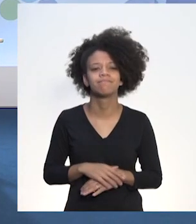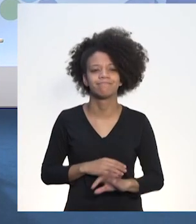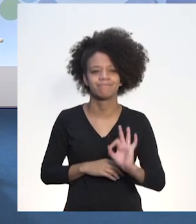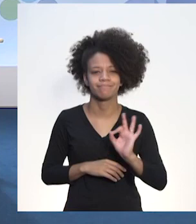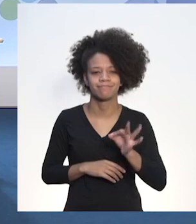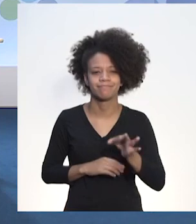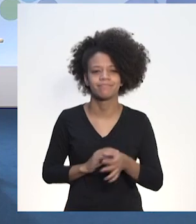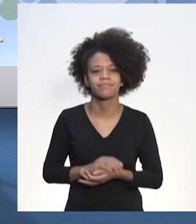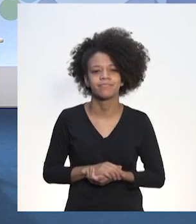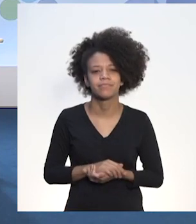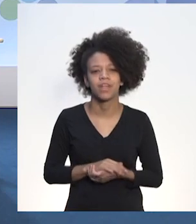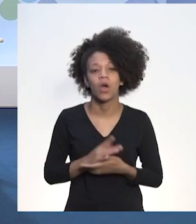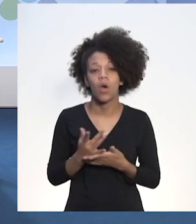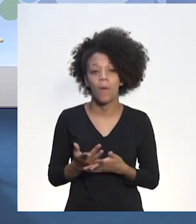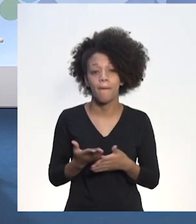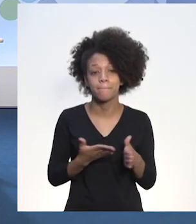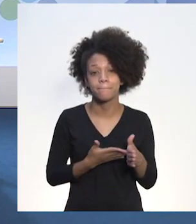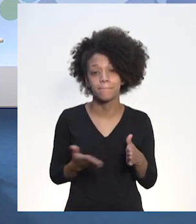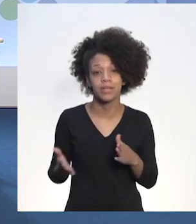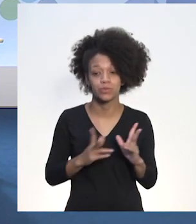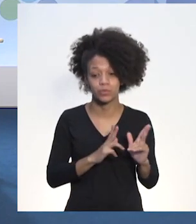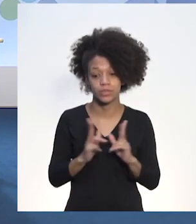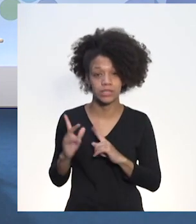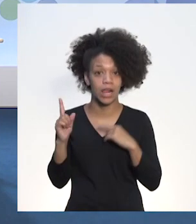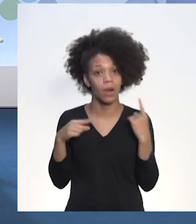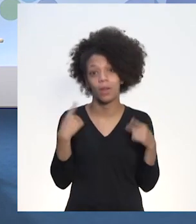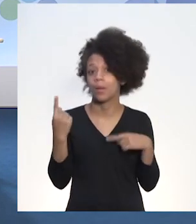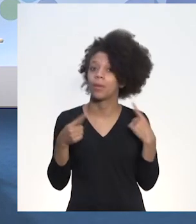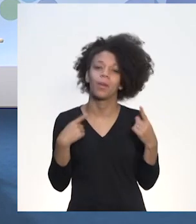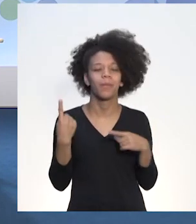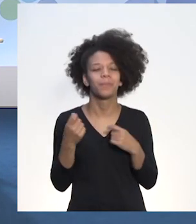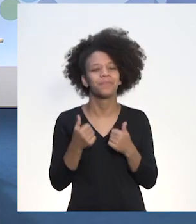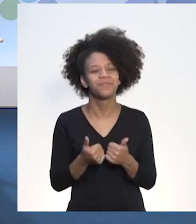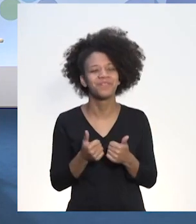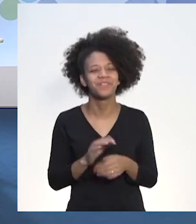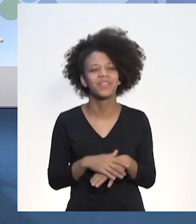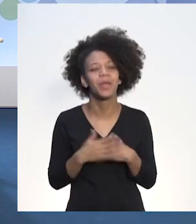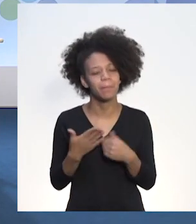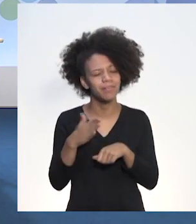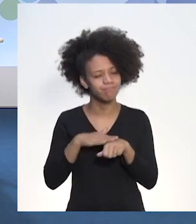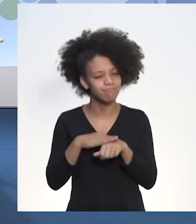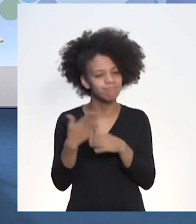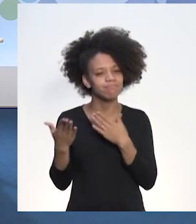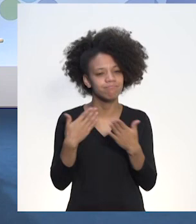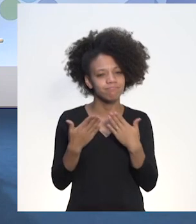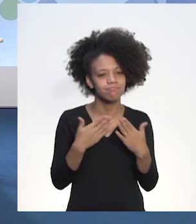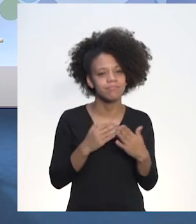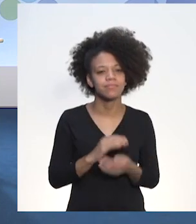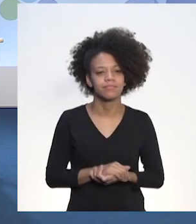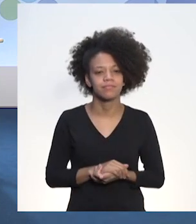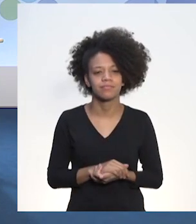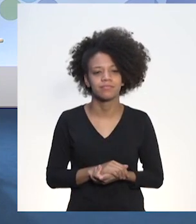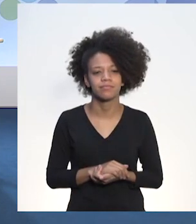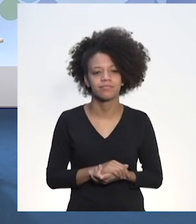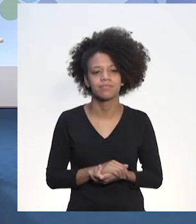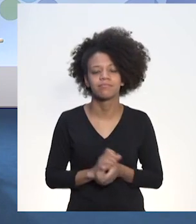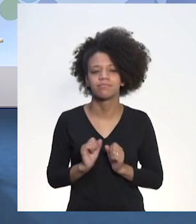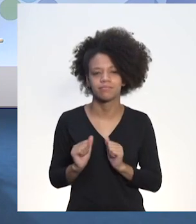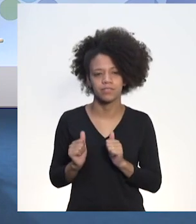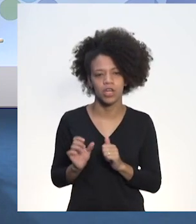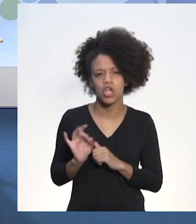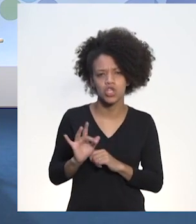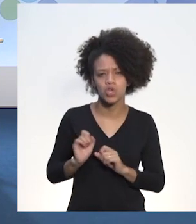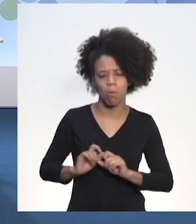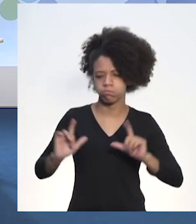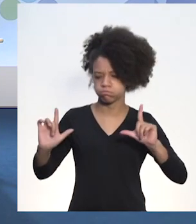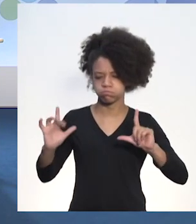Isso. Olha lá, gente, esse é o momento que a gente deixa o povo da produção doido, tá bom? Para a gente poder conversar um pouquinho sobre isso aí. É só uma